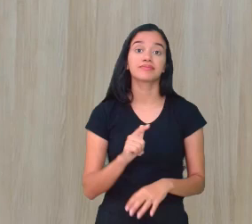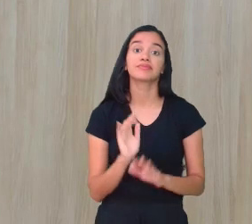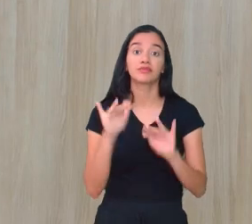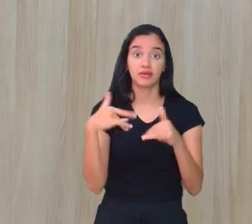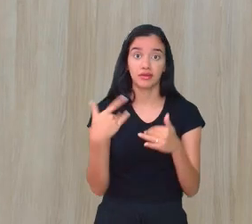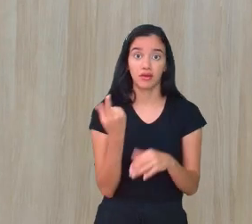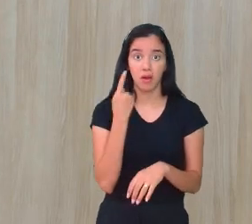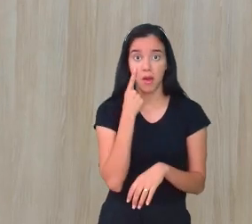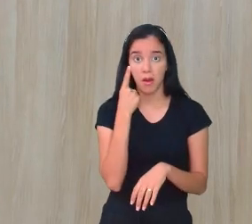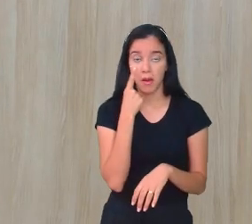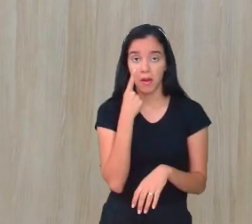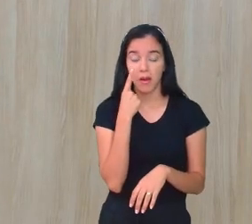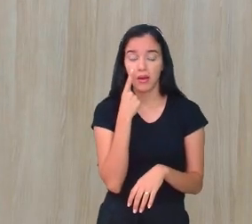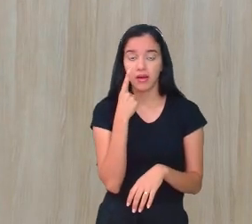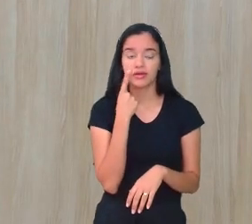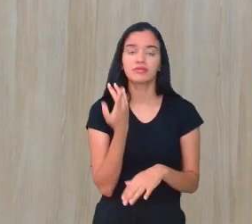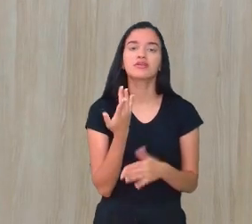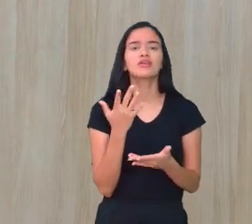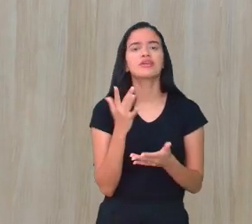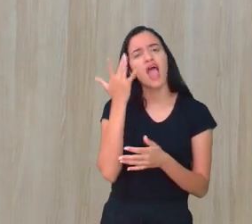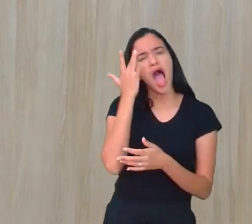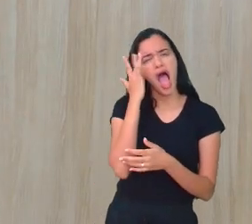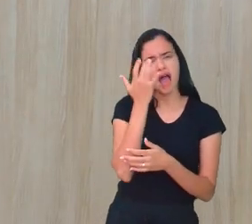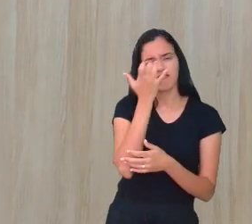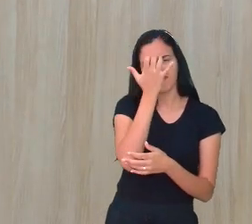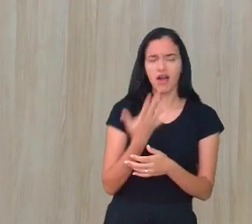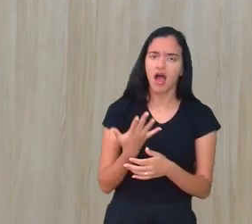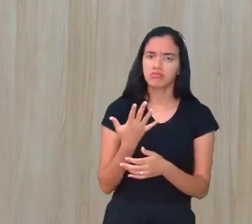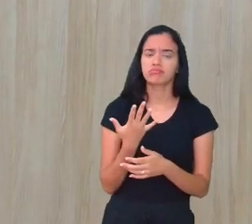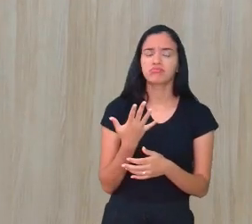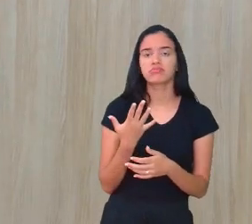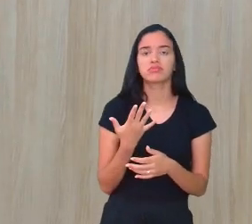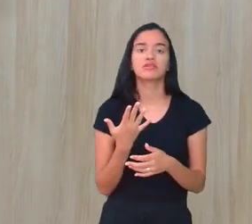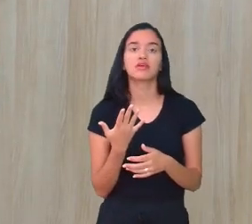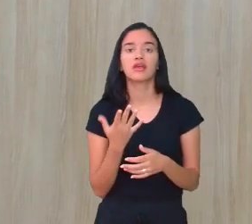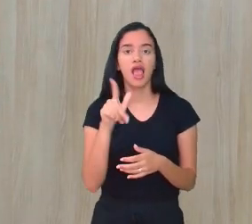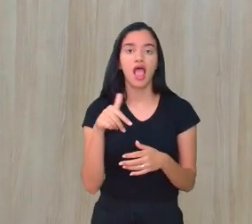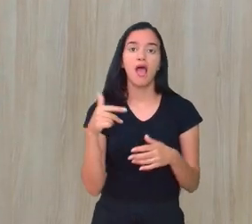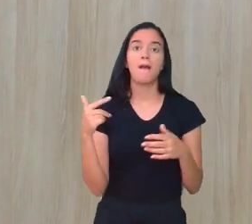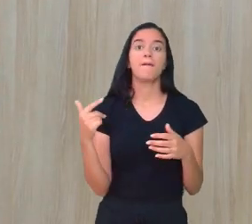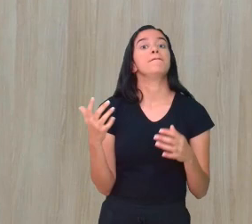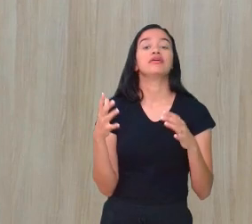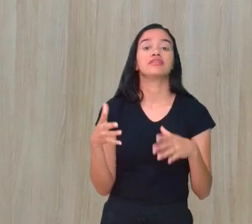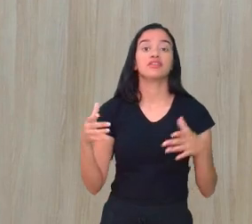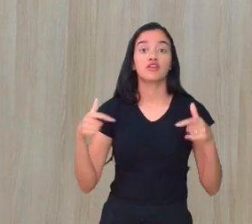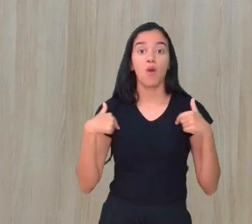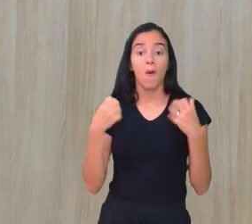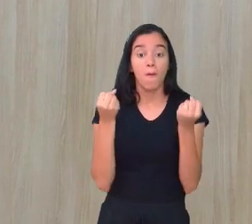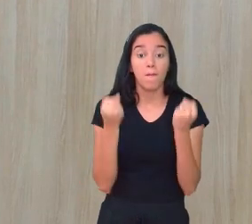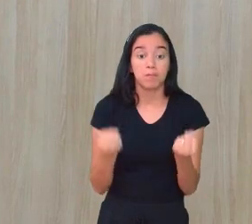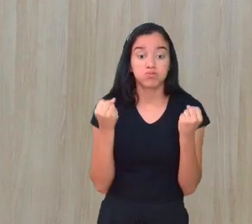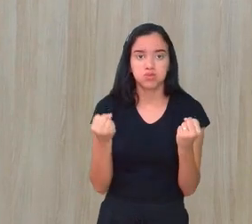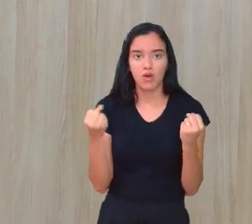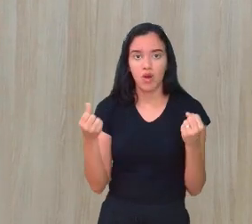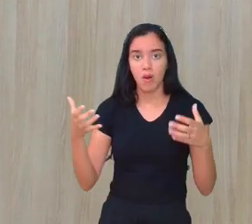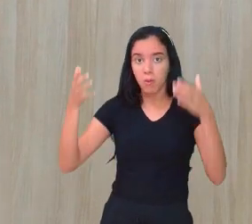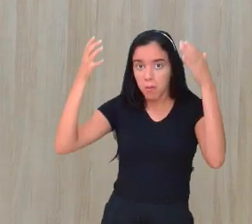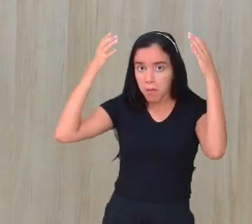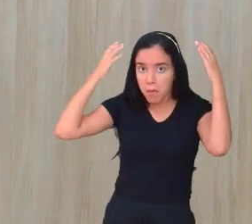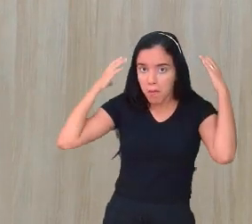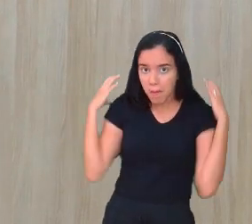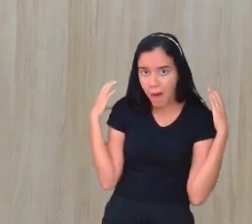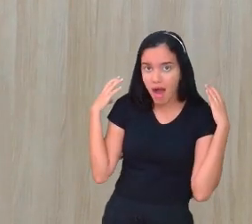aí, ó, para quem acha muito fácil, às vezes coloca, né, um peso em cima. Tem gente que até senta,